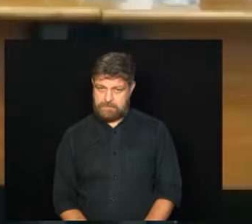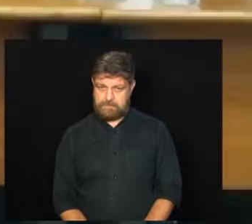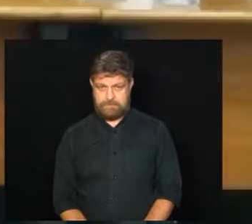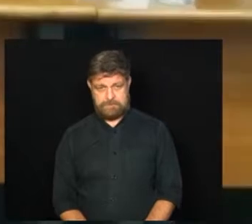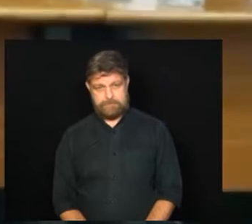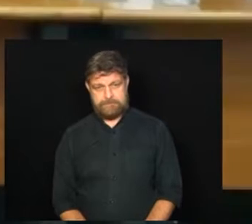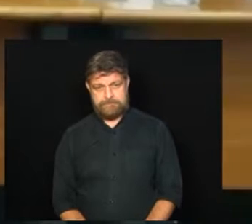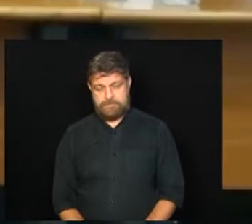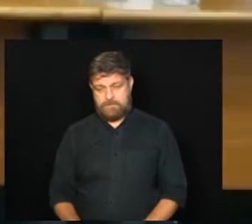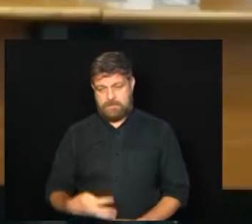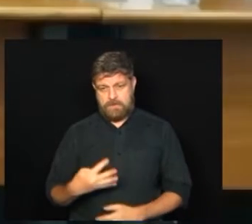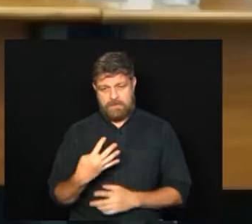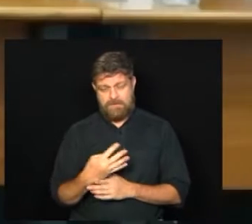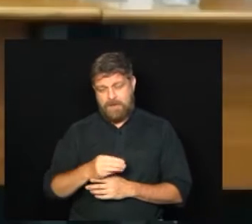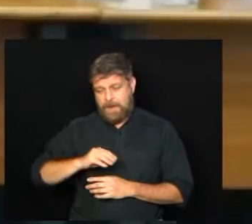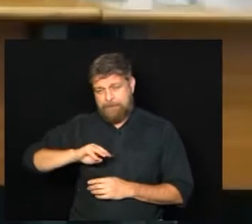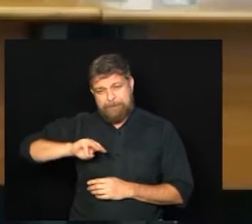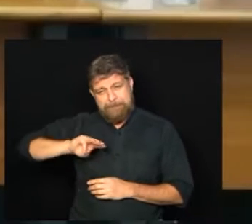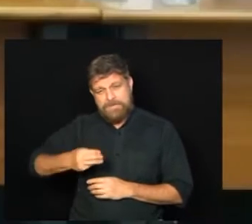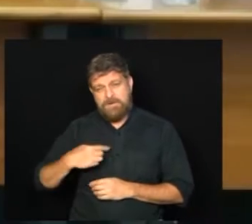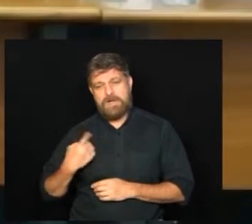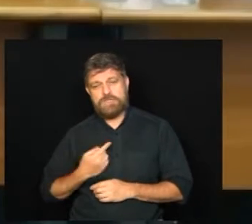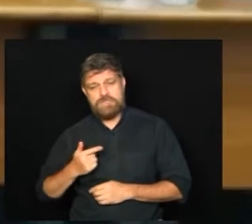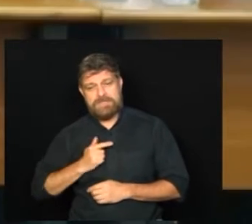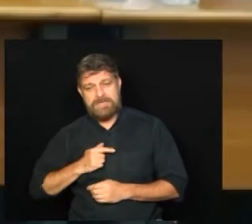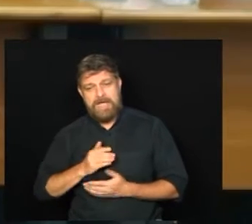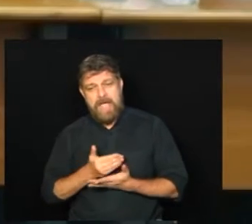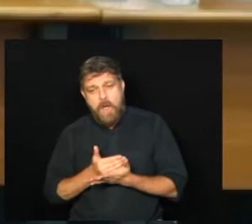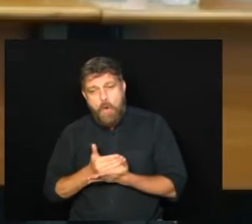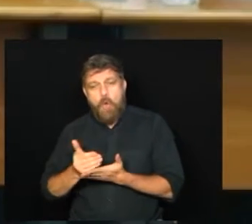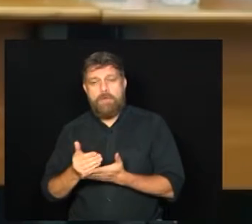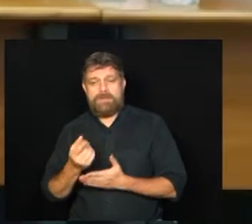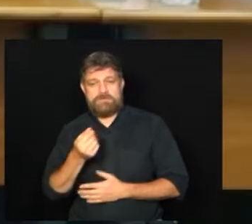Esses 4 milhões que nós temos é a fase inicial do fundo.